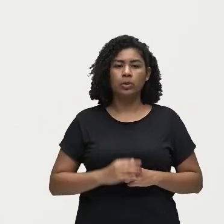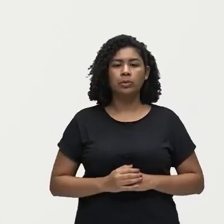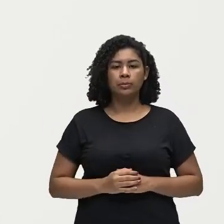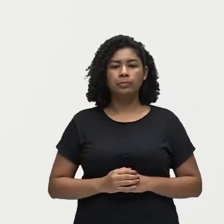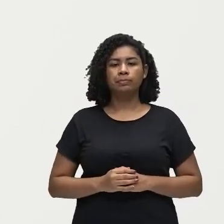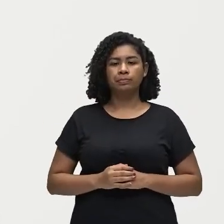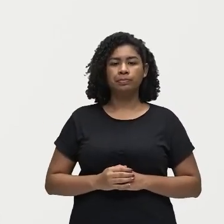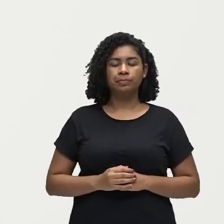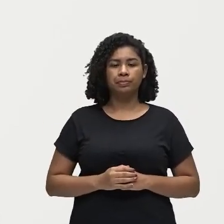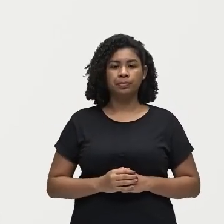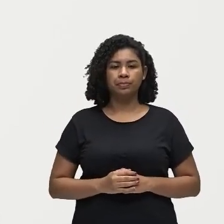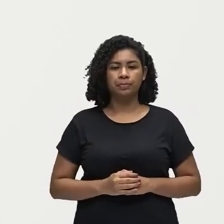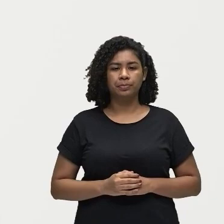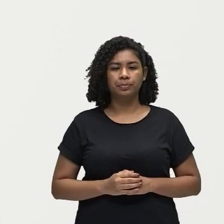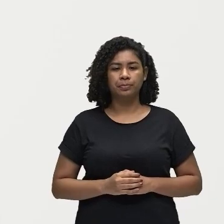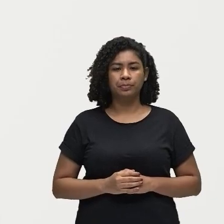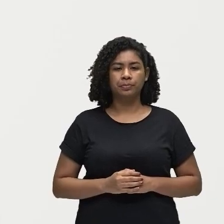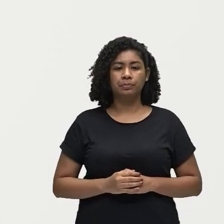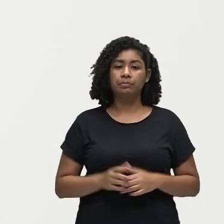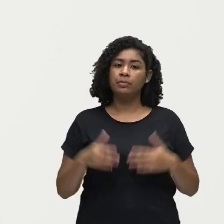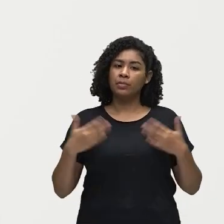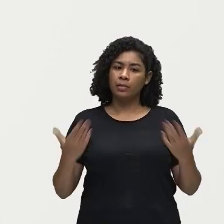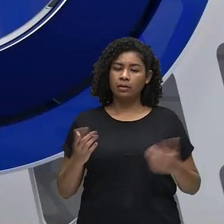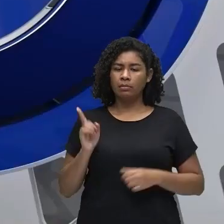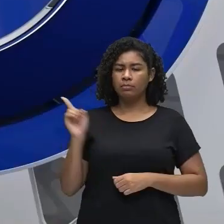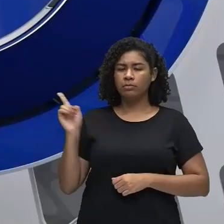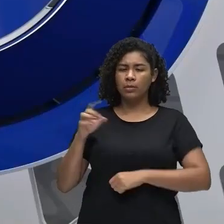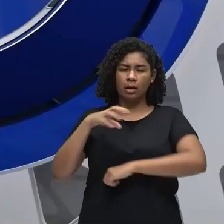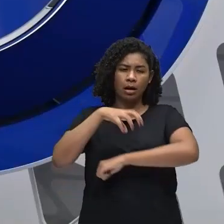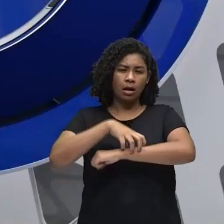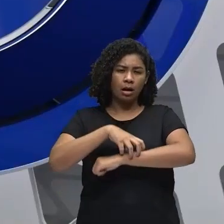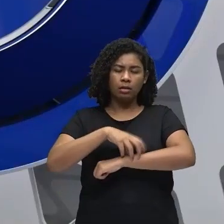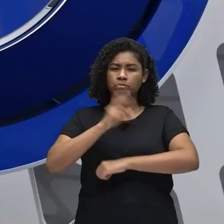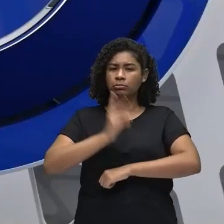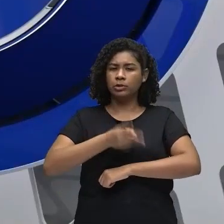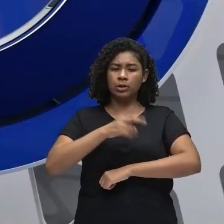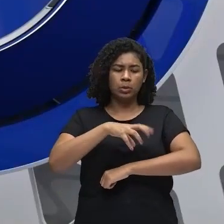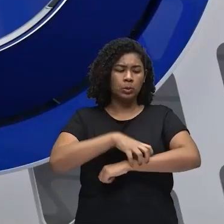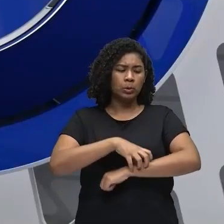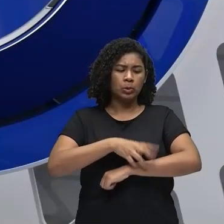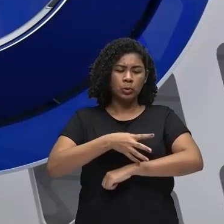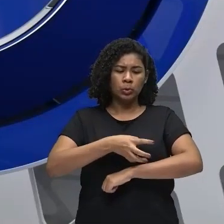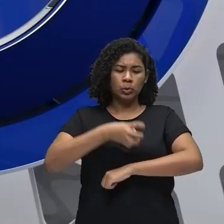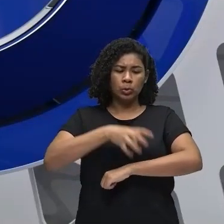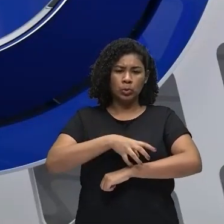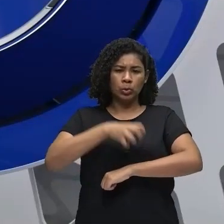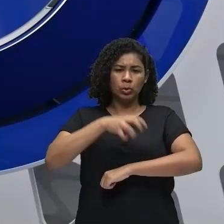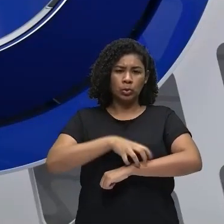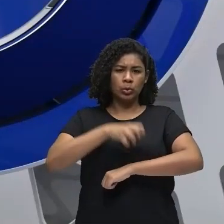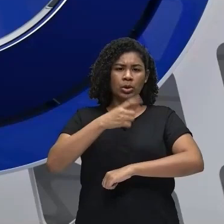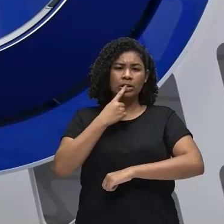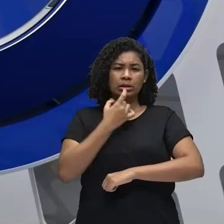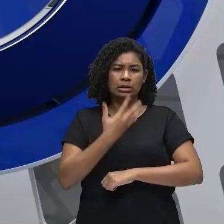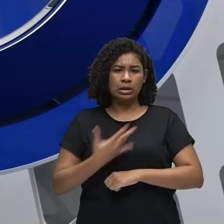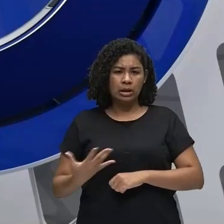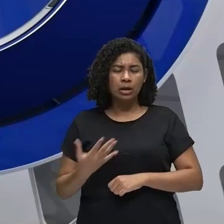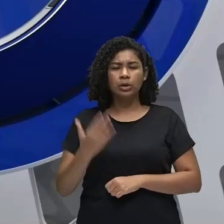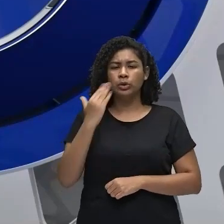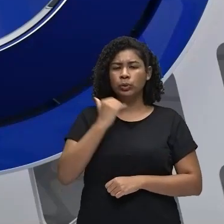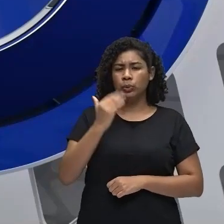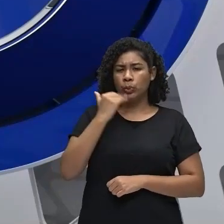sim levá-lo à morte. Então, os carrapatos, eles ficam ali, sugam o sangue, se alimentam